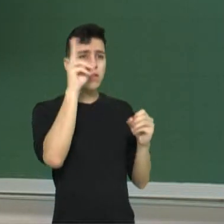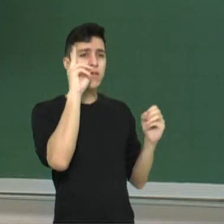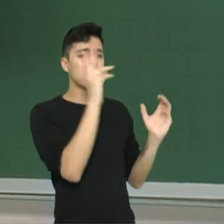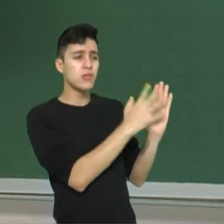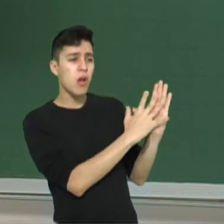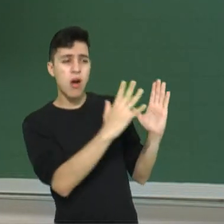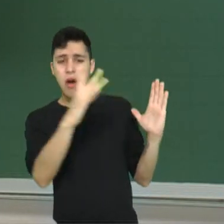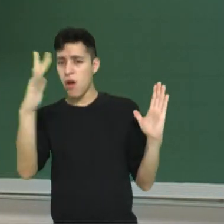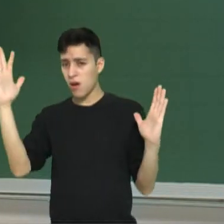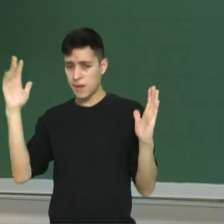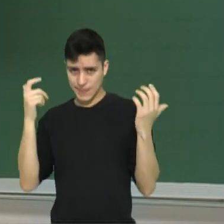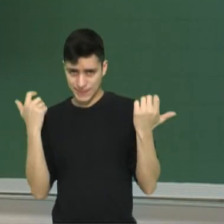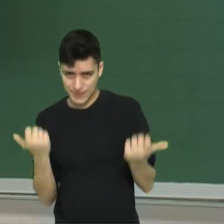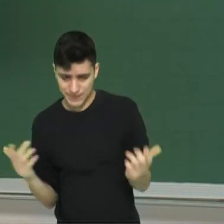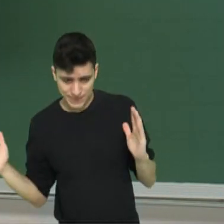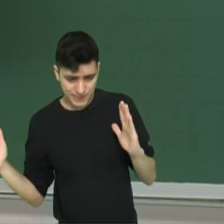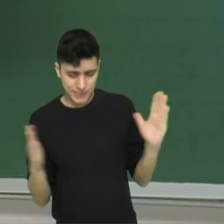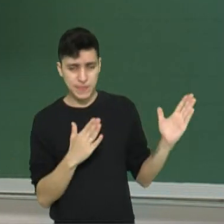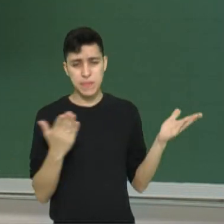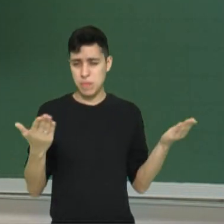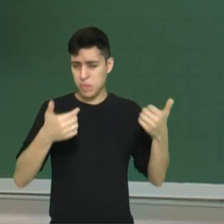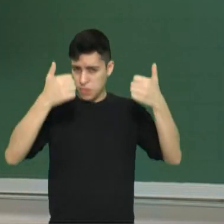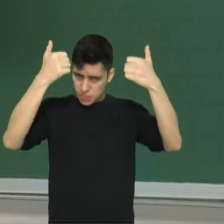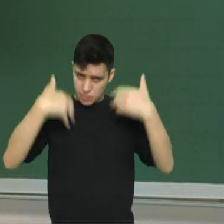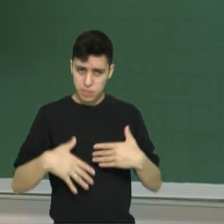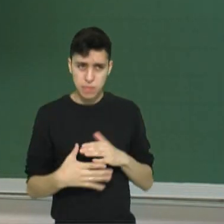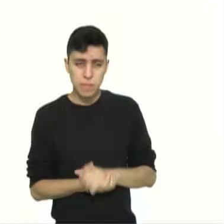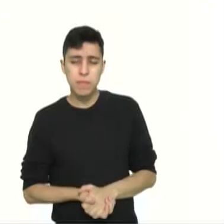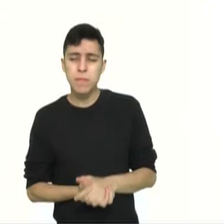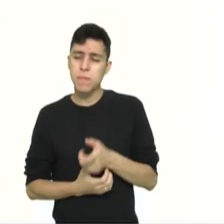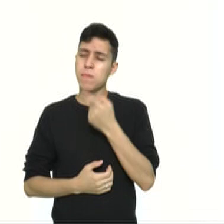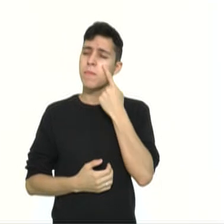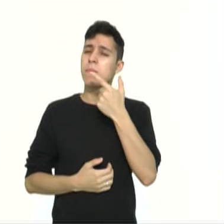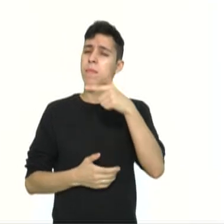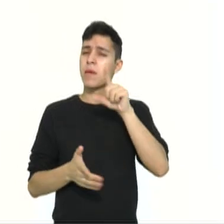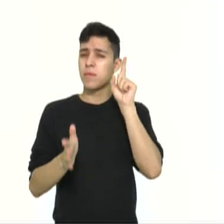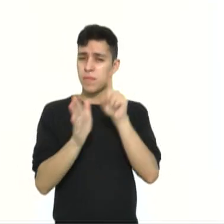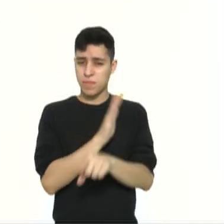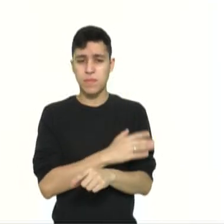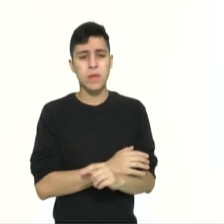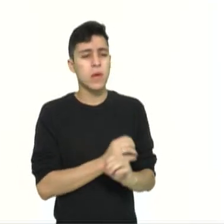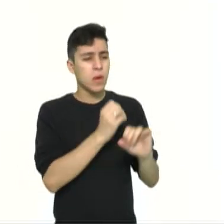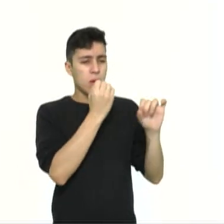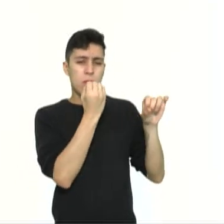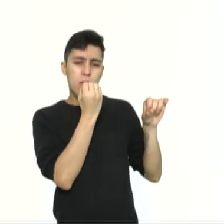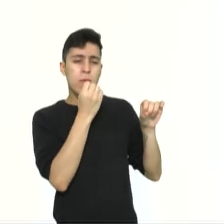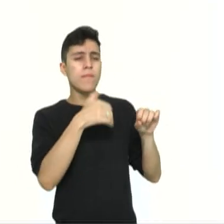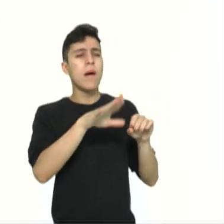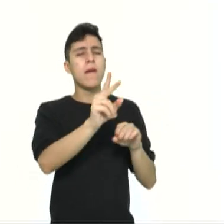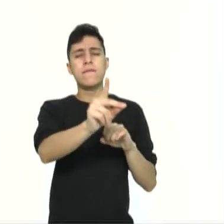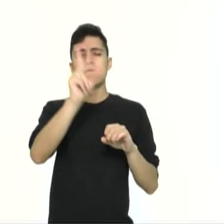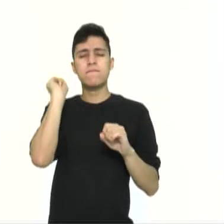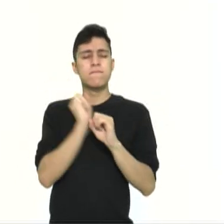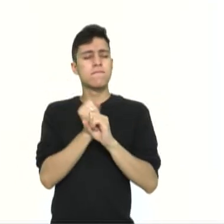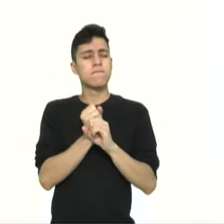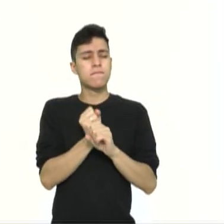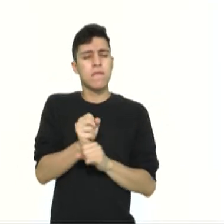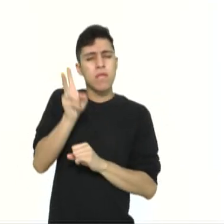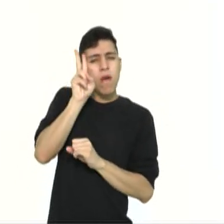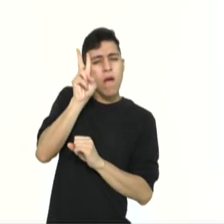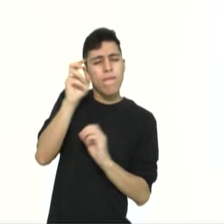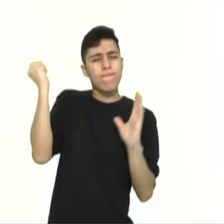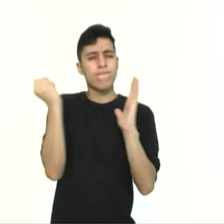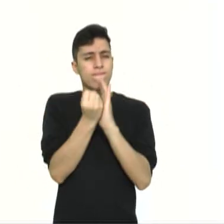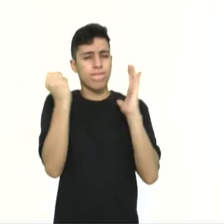vamos ali evoluir. Ó, aqui temos então mais um quiz. Ó, o instrumento de sopro mais antigo da história,